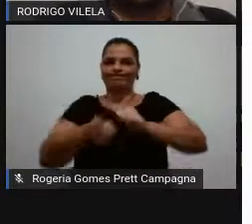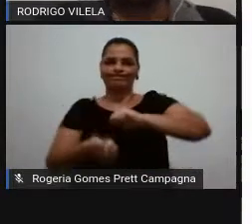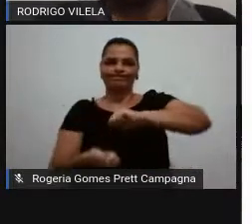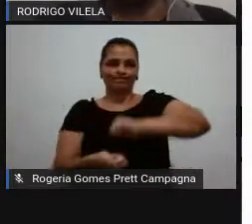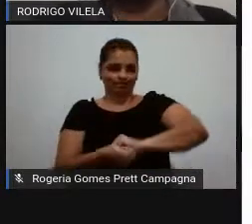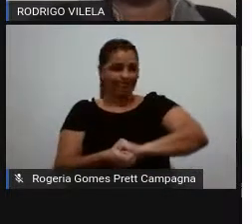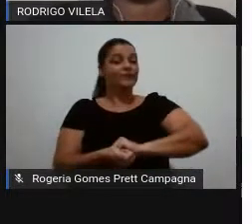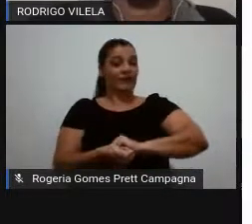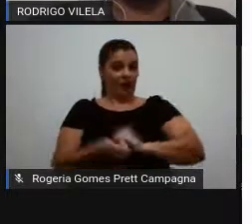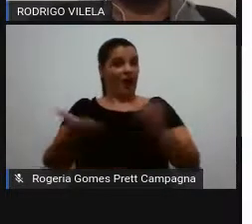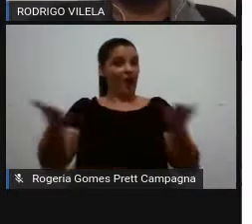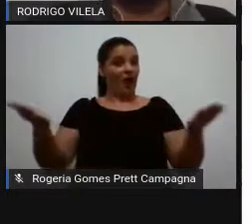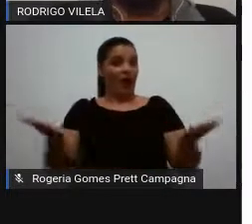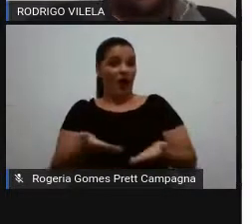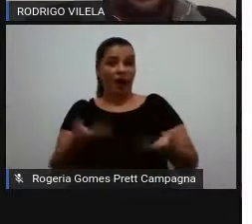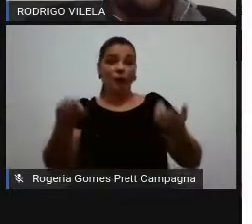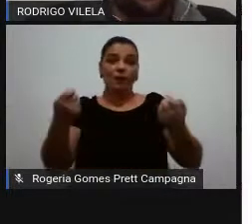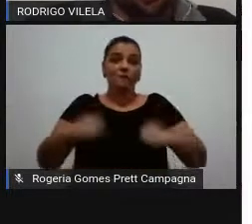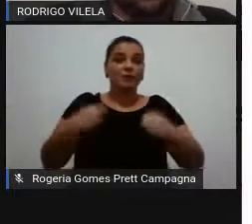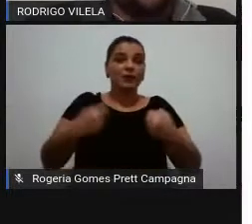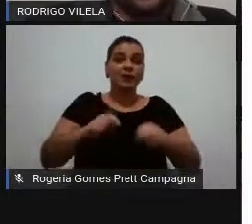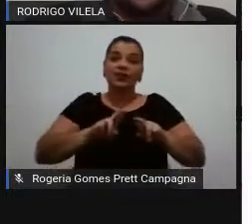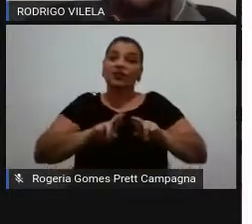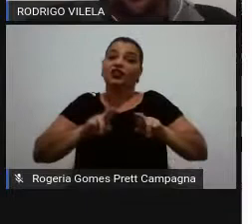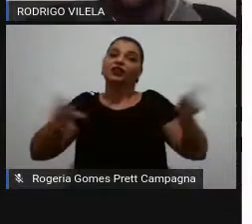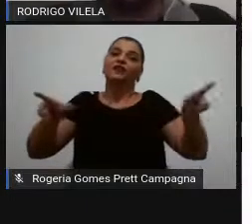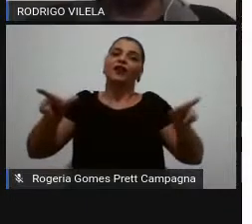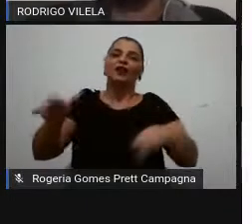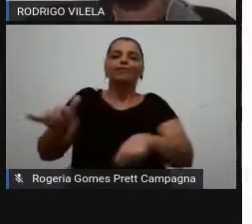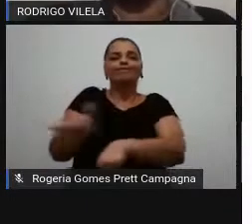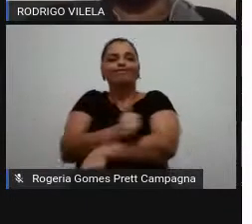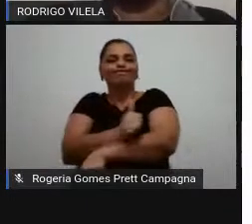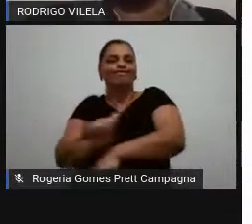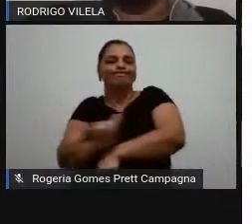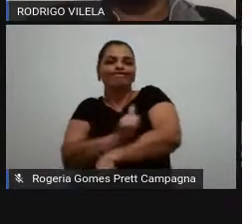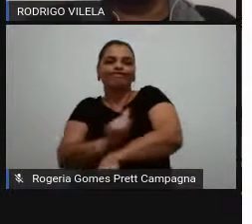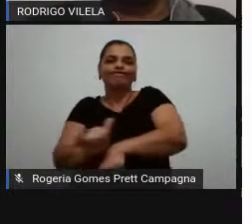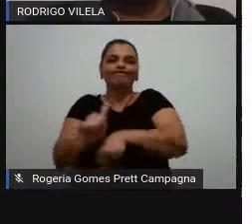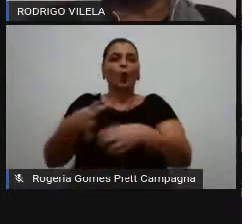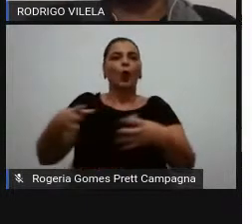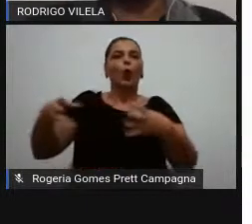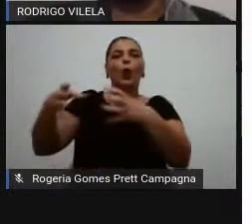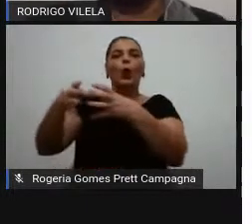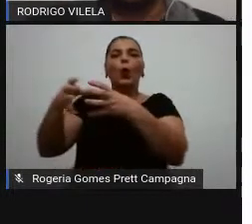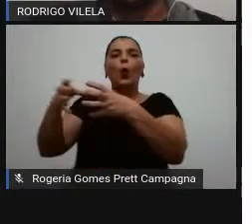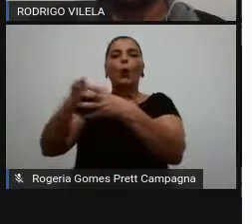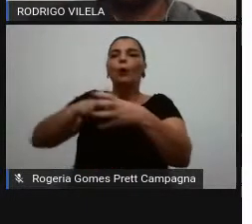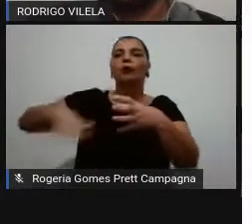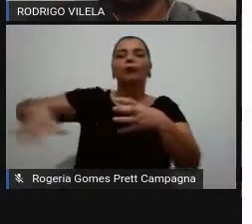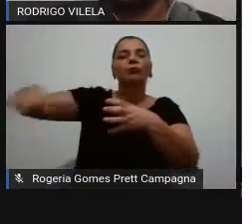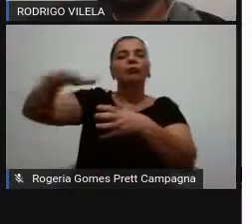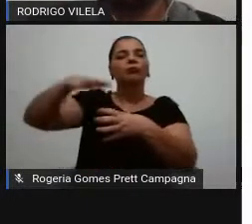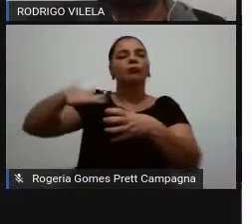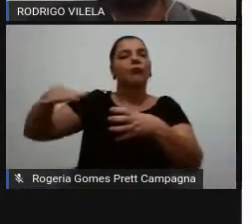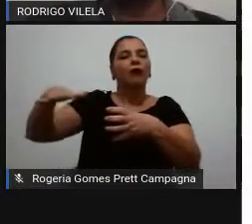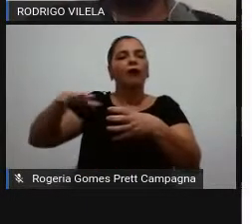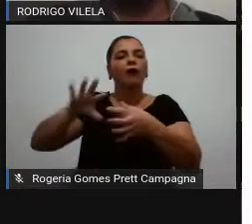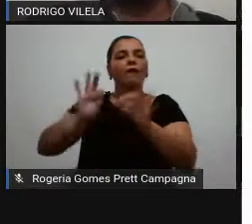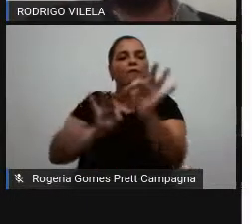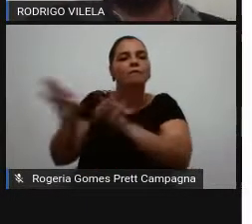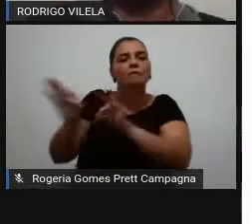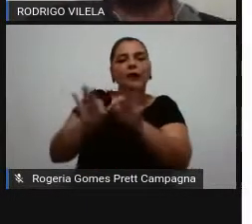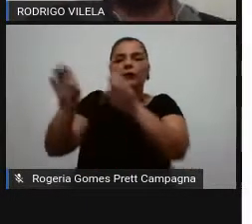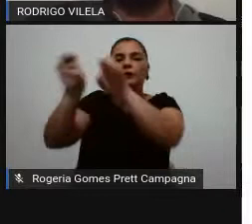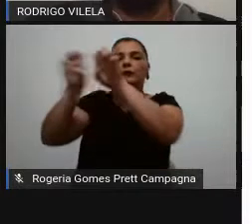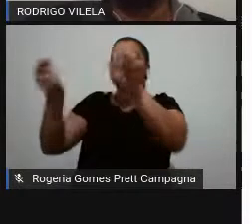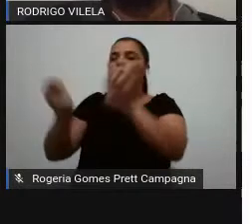Agora nós teríamos que conectar de outra forma, envolver a comunidade e reestruturar uma rotina